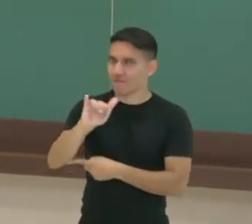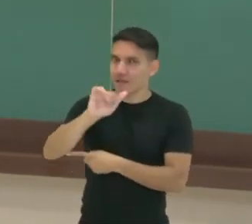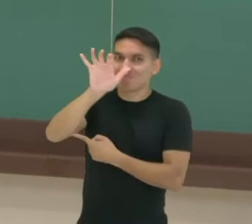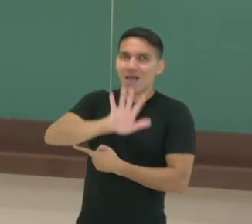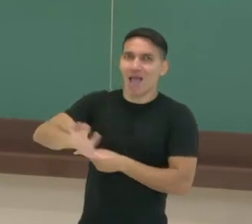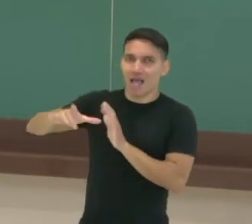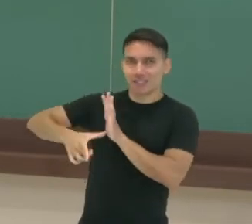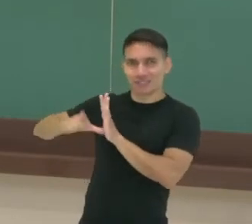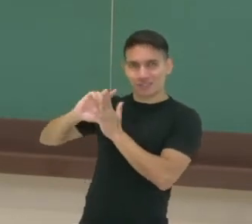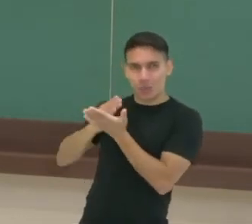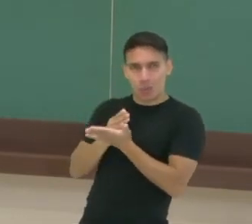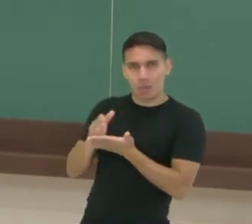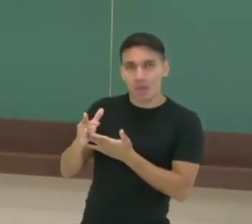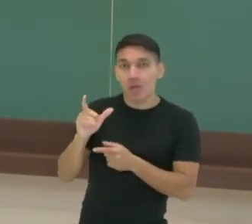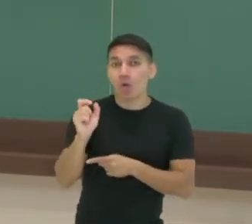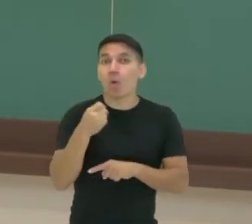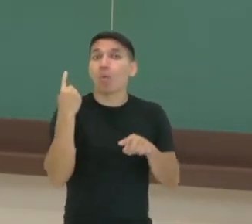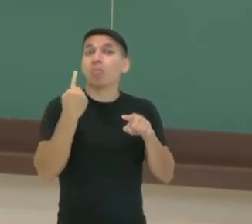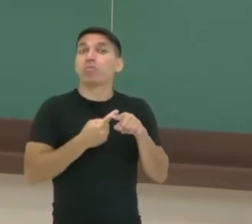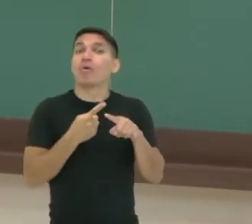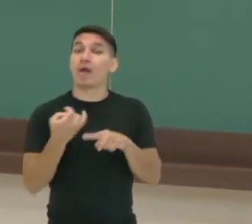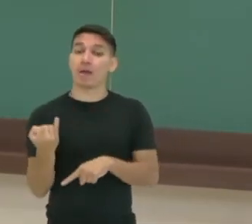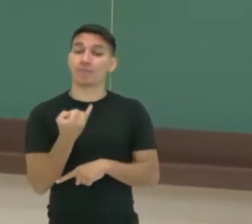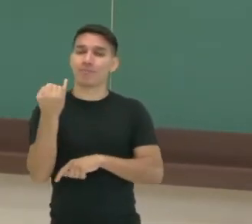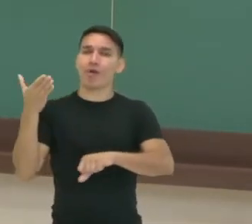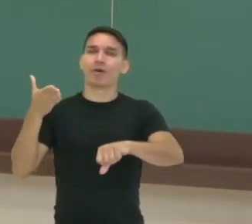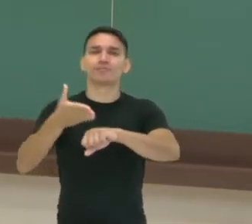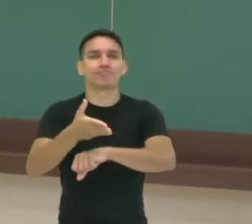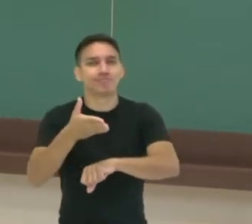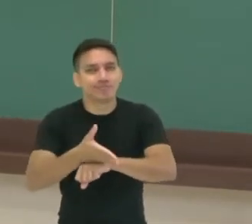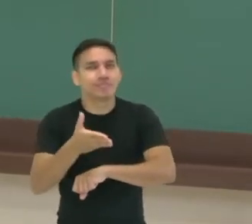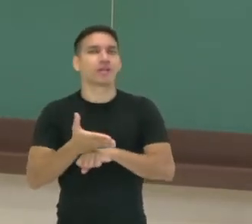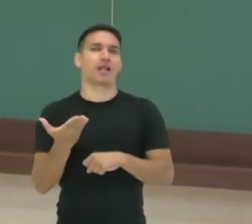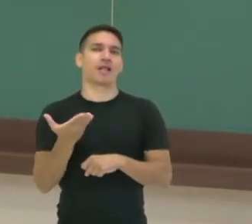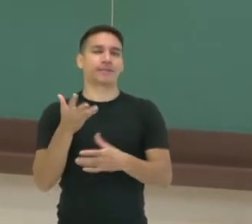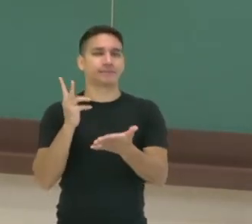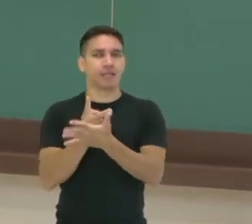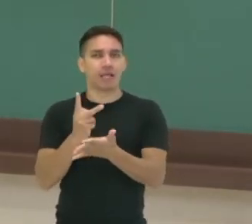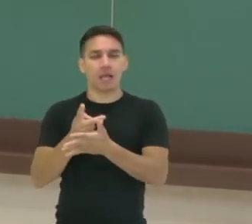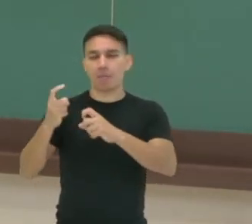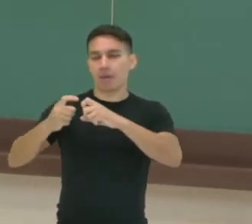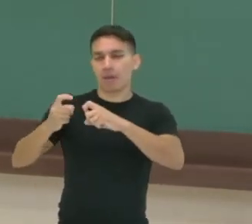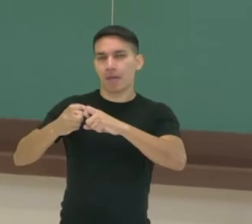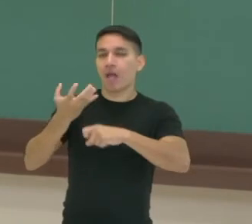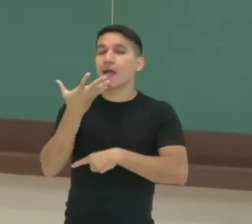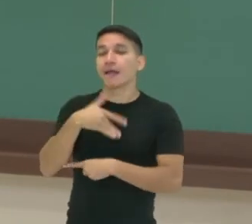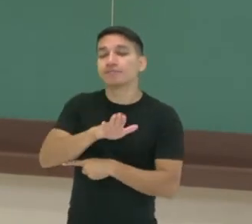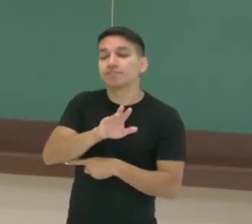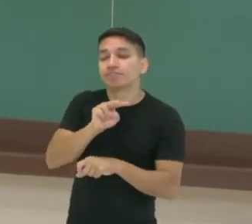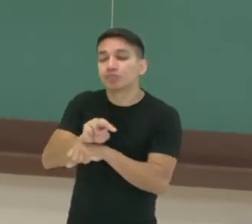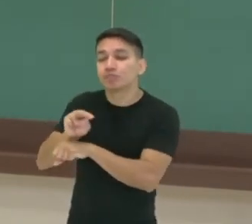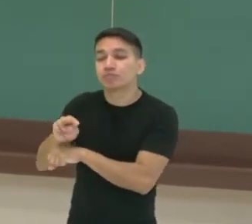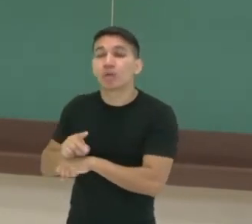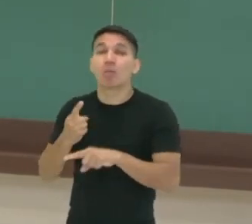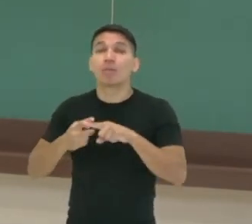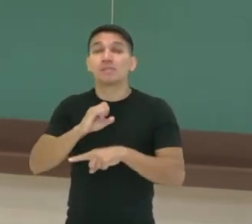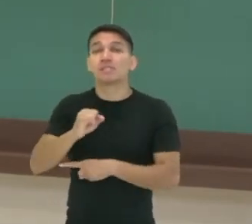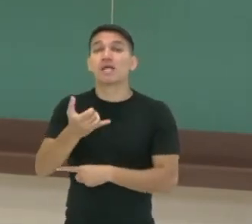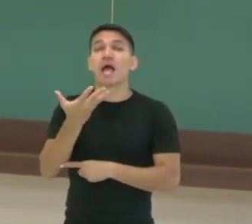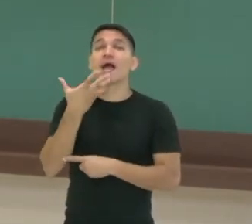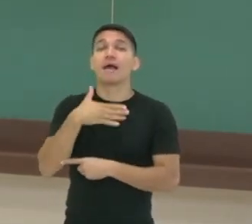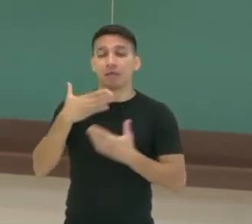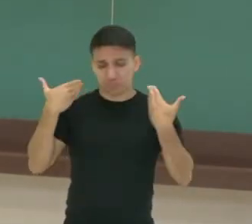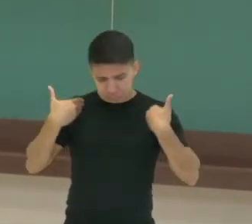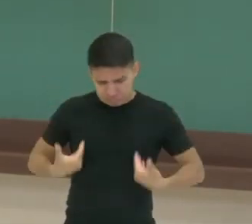imagem inicial? Por que é importante uma visita regular ao pediatra? Caso a criança não aparente